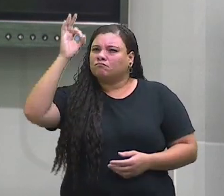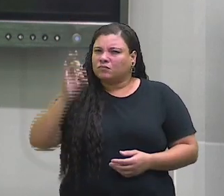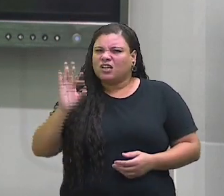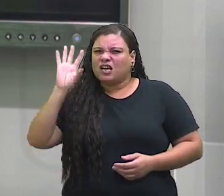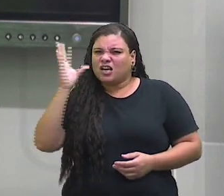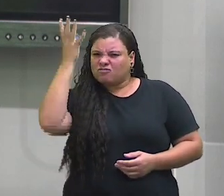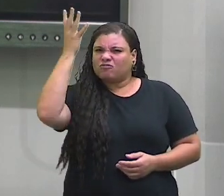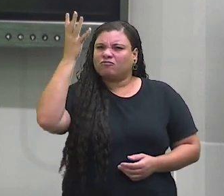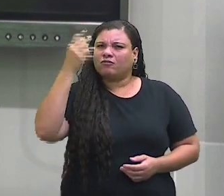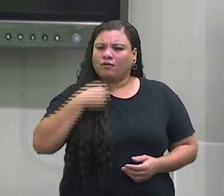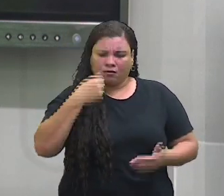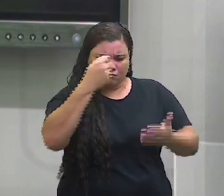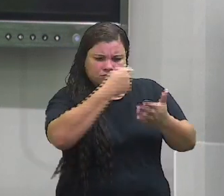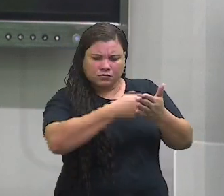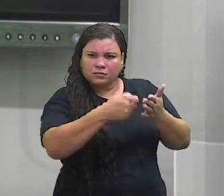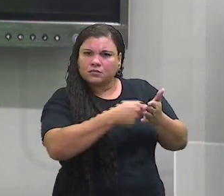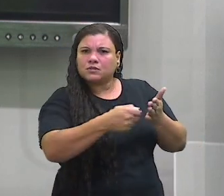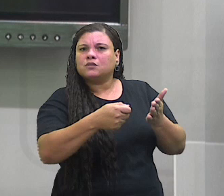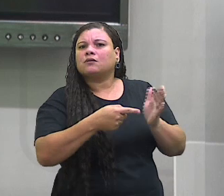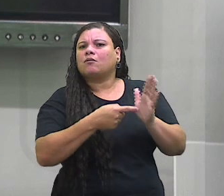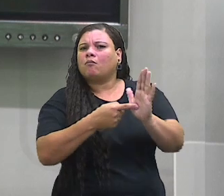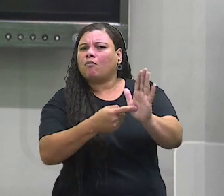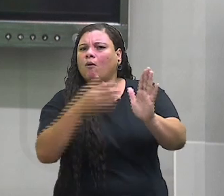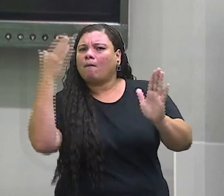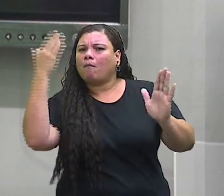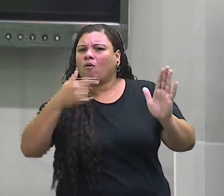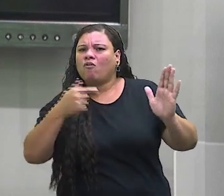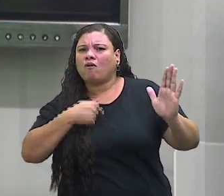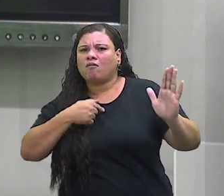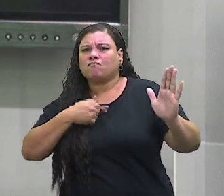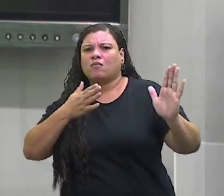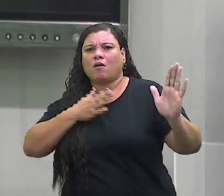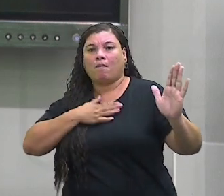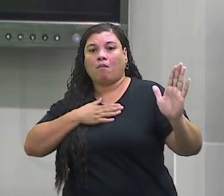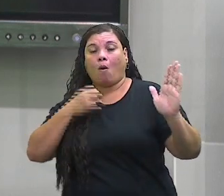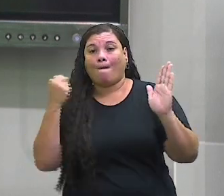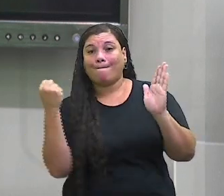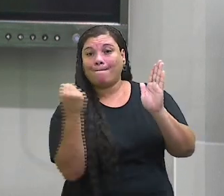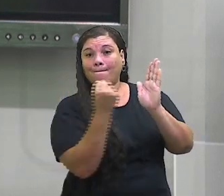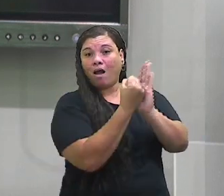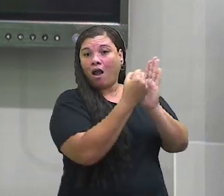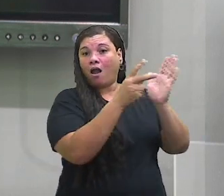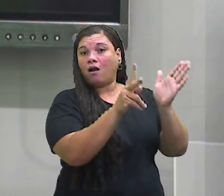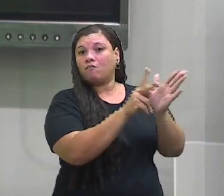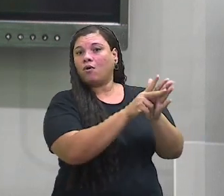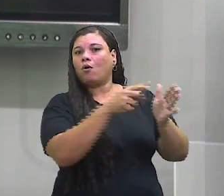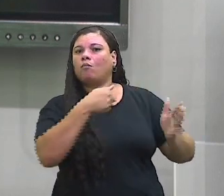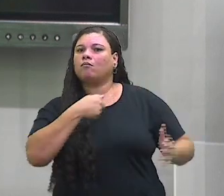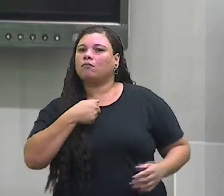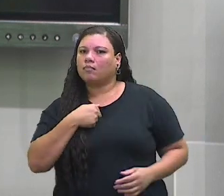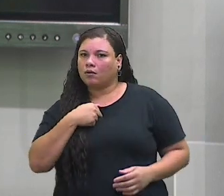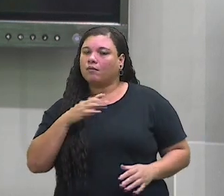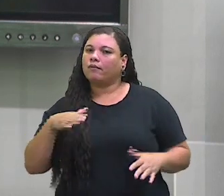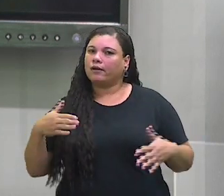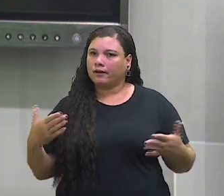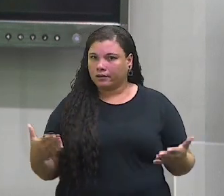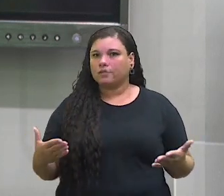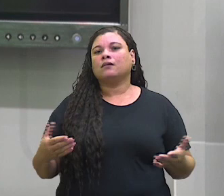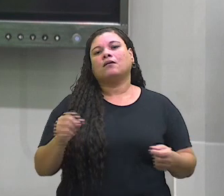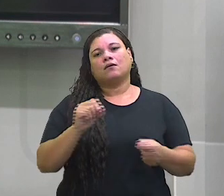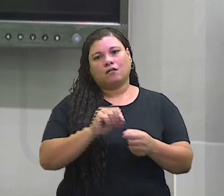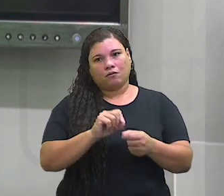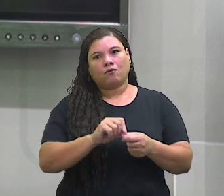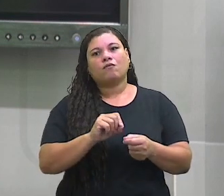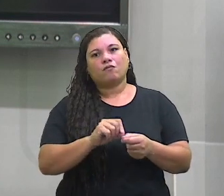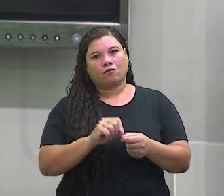estavam correndo boatos de que a autoria seria de outra pessoa, devido à pouca idade de Michelangelo. Assim,